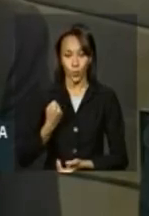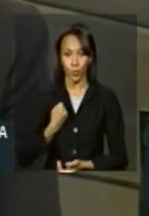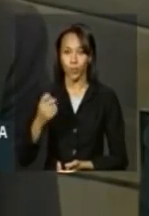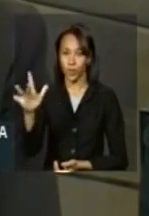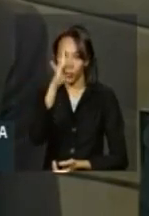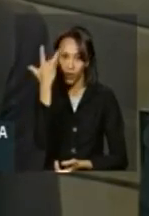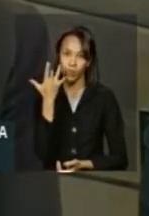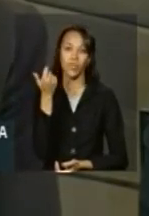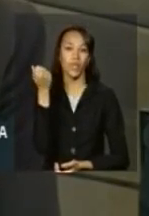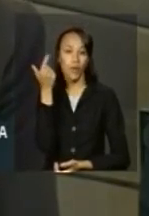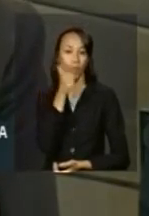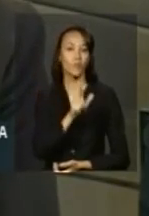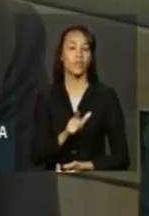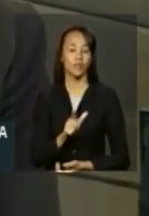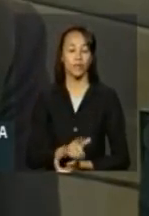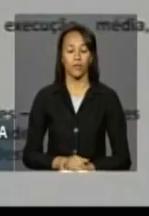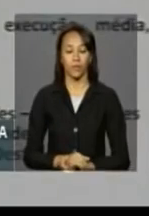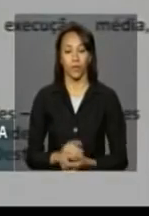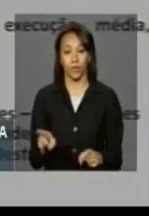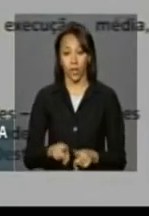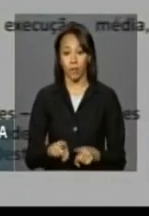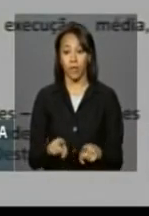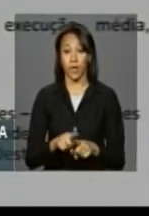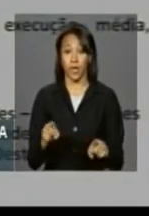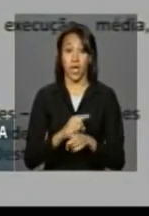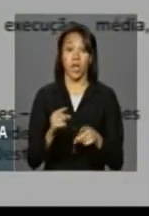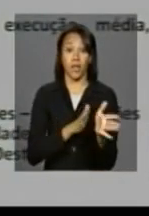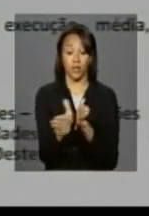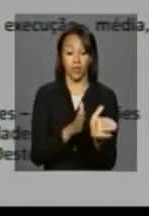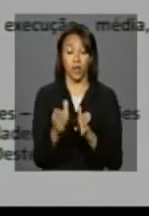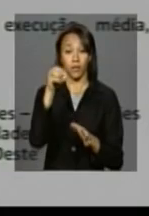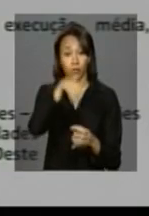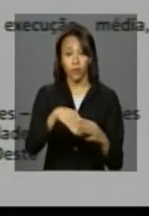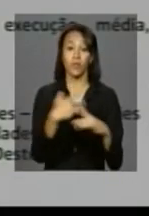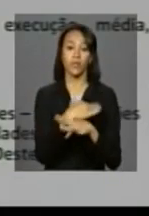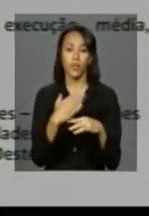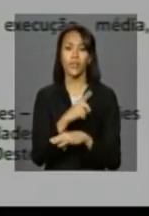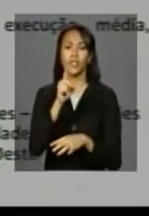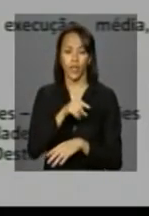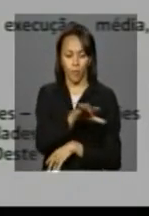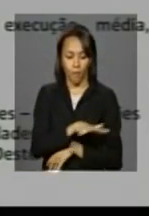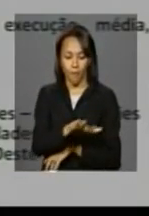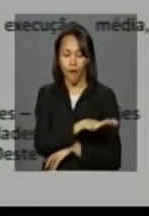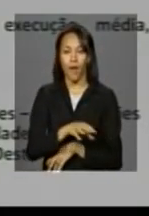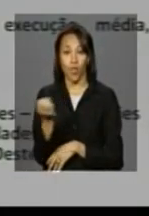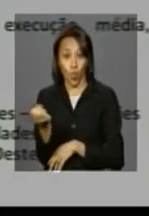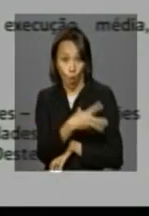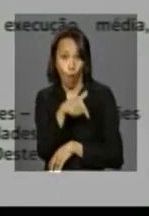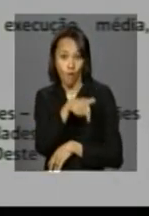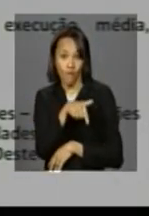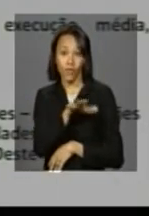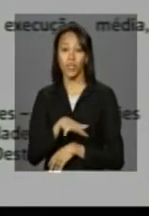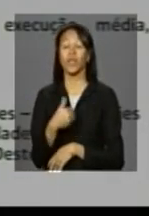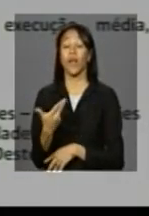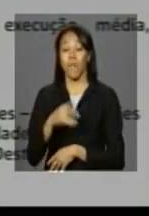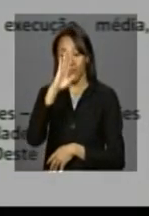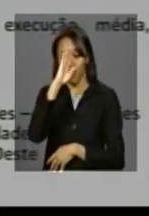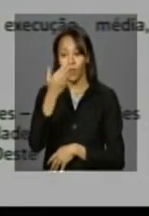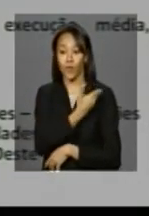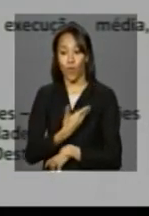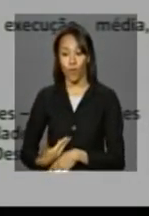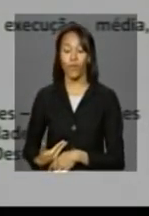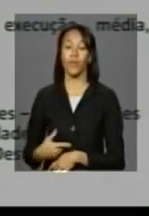são beneficiadas. Em mobilidade em áreas urbanas, essa é uma área nova no PAC, uma prioridade do governo federal, de